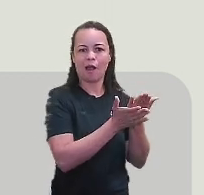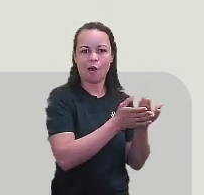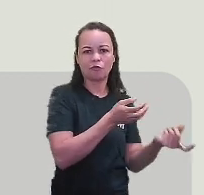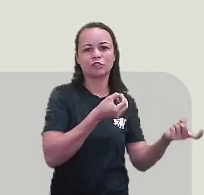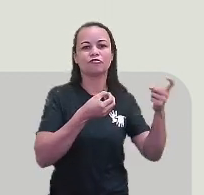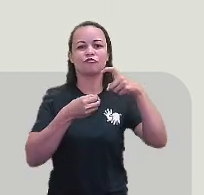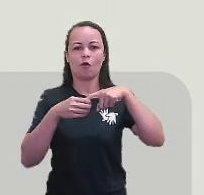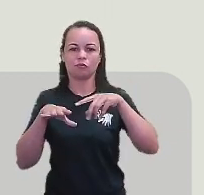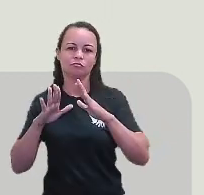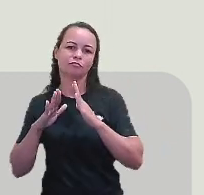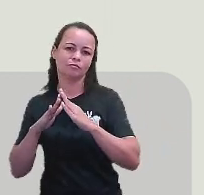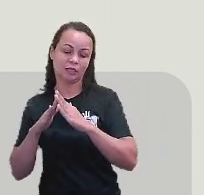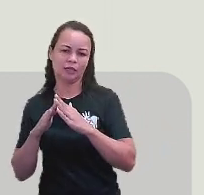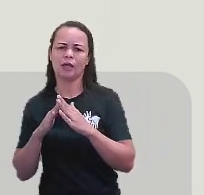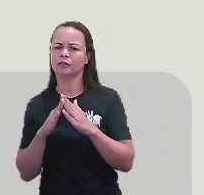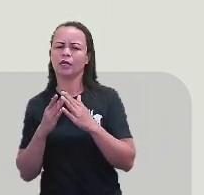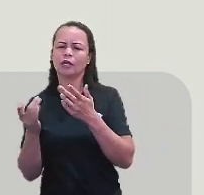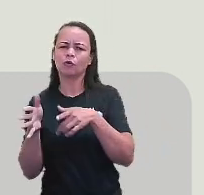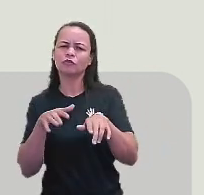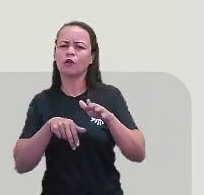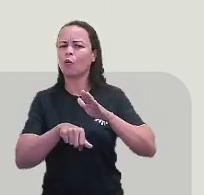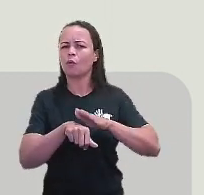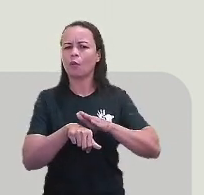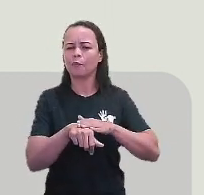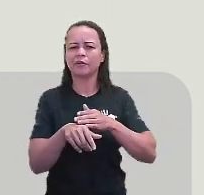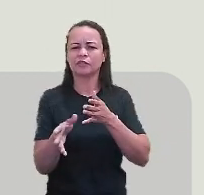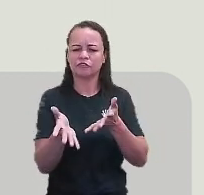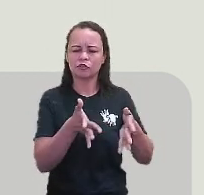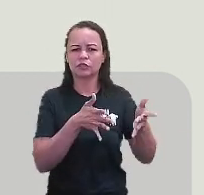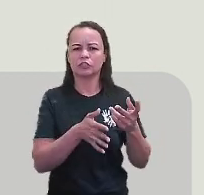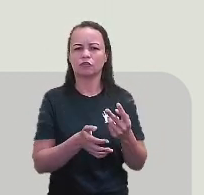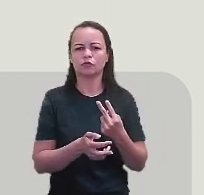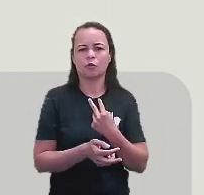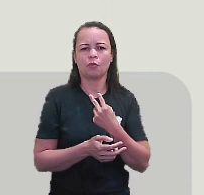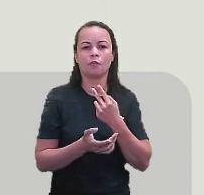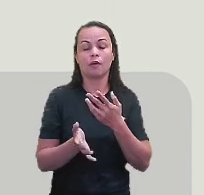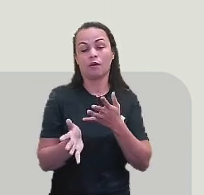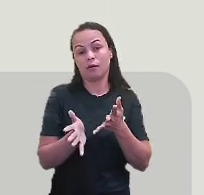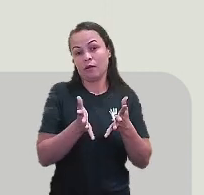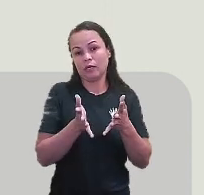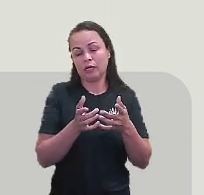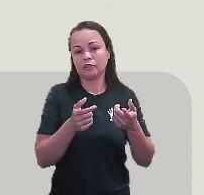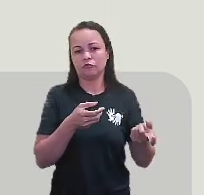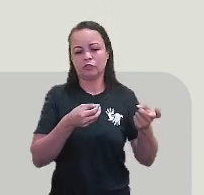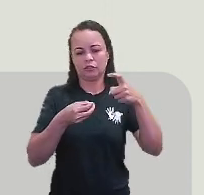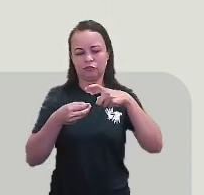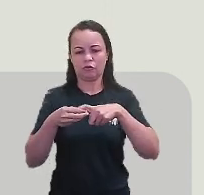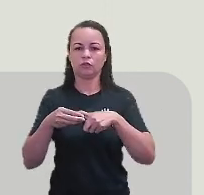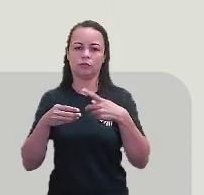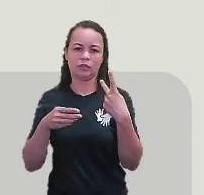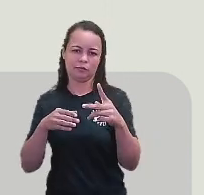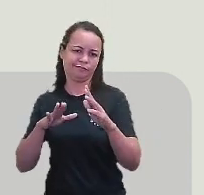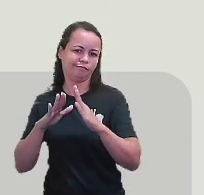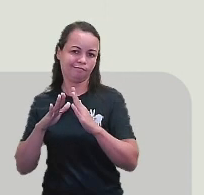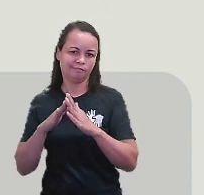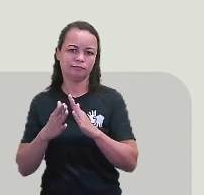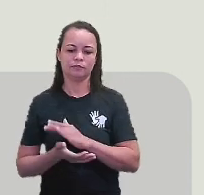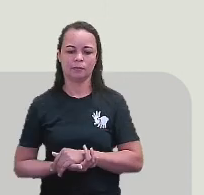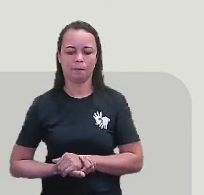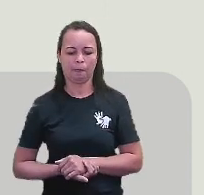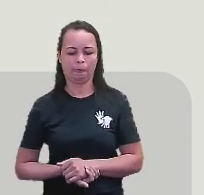você vai só para ocupar aquele momento e depois vocês retornam para o seu local de origem.